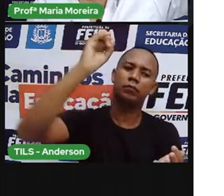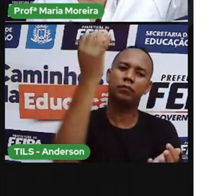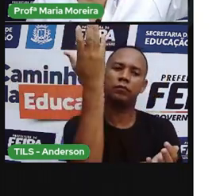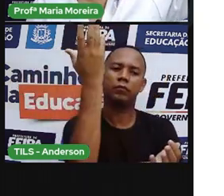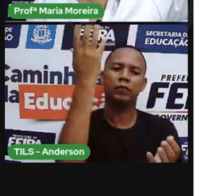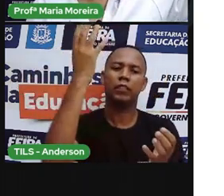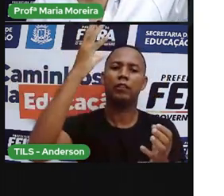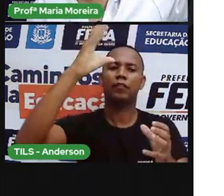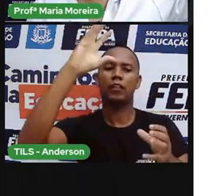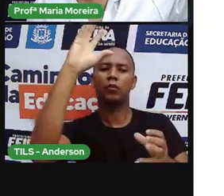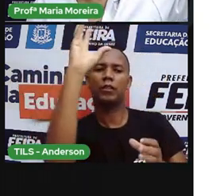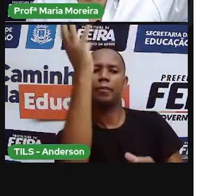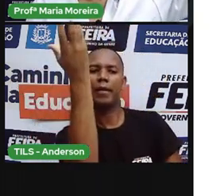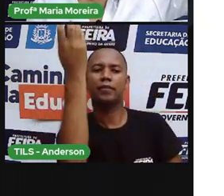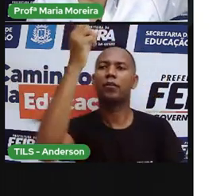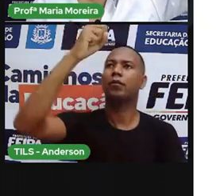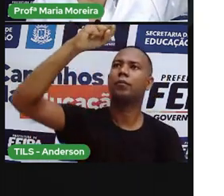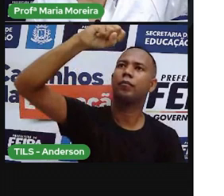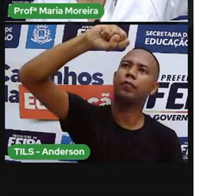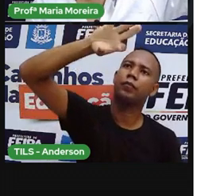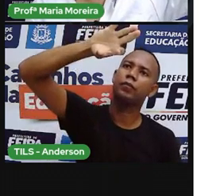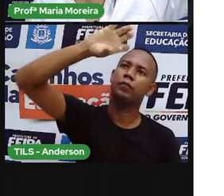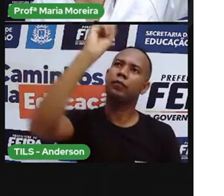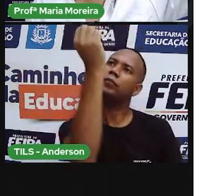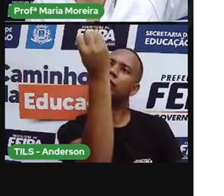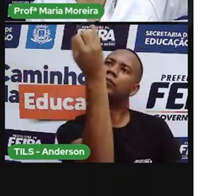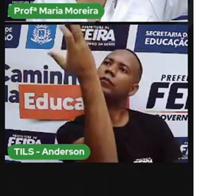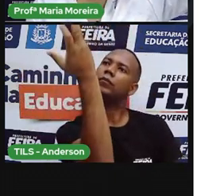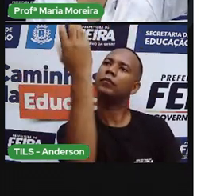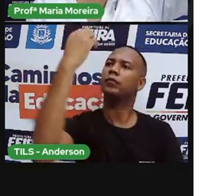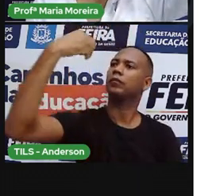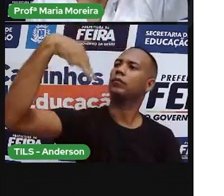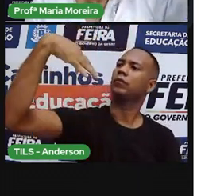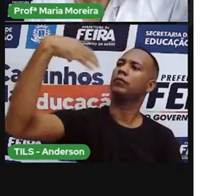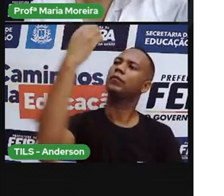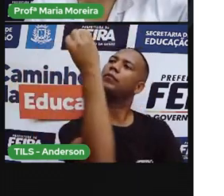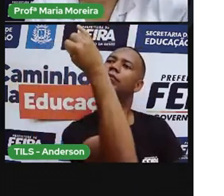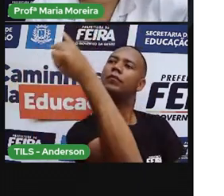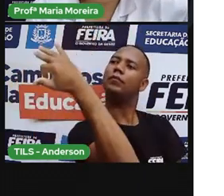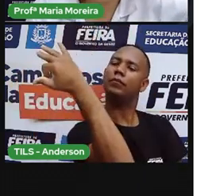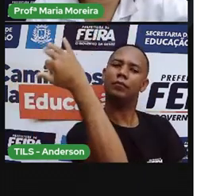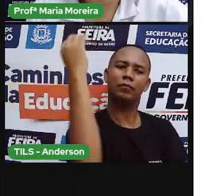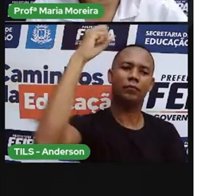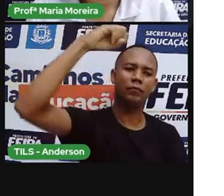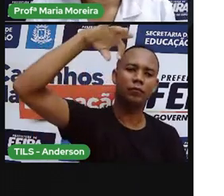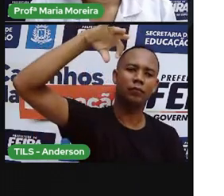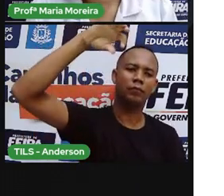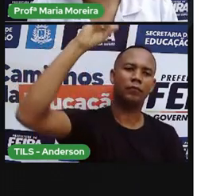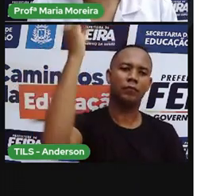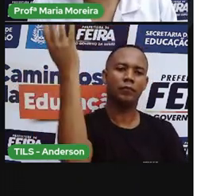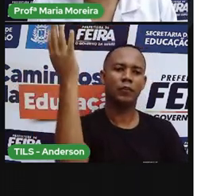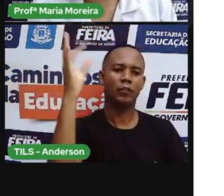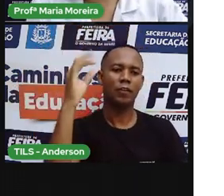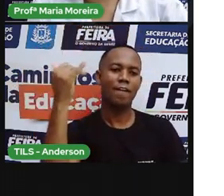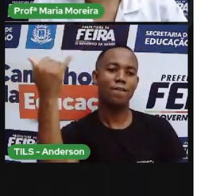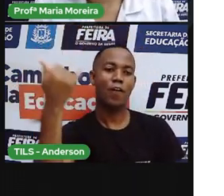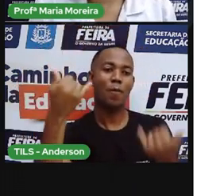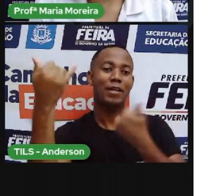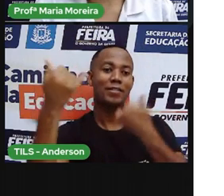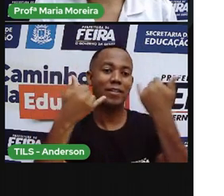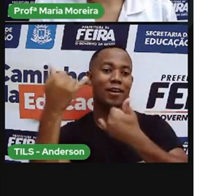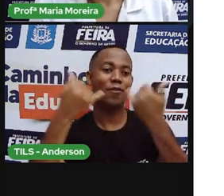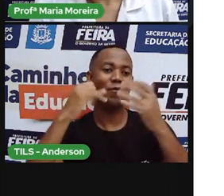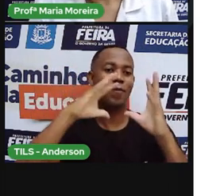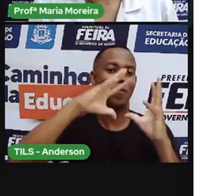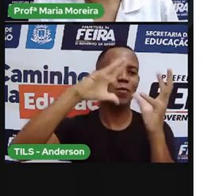no espaço, né? E esses satélites, eles mandam informações para onde? Para a gente que está aqui na Terra. E as sondas